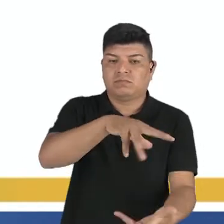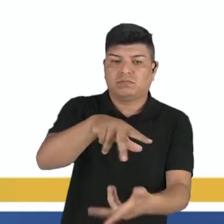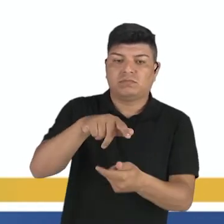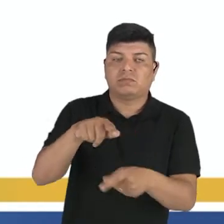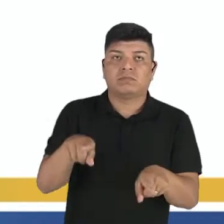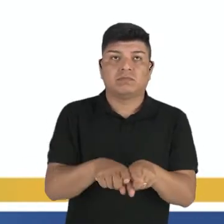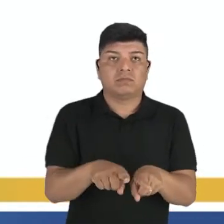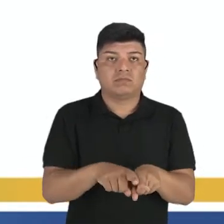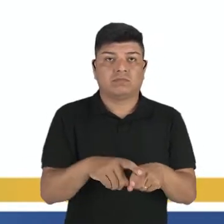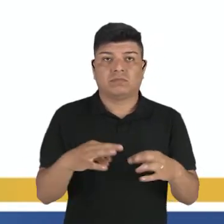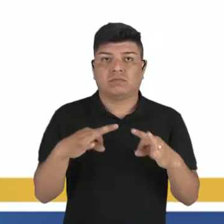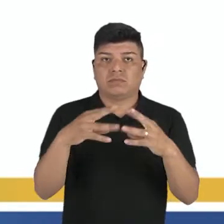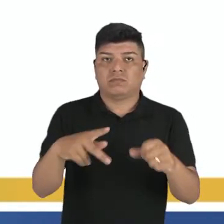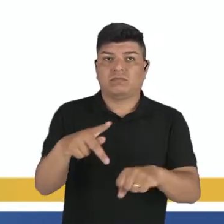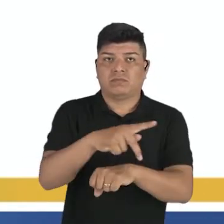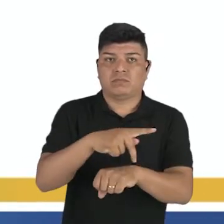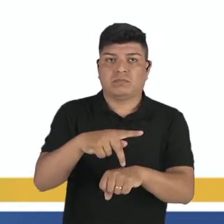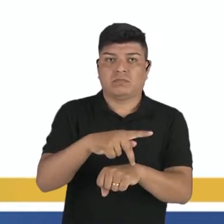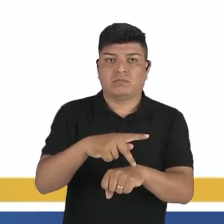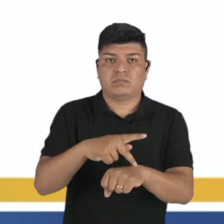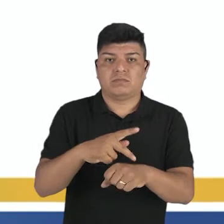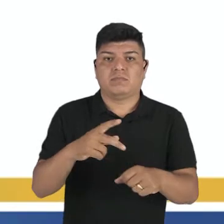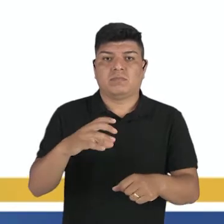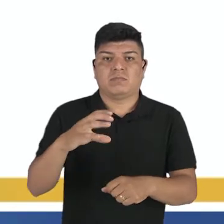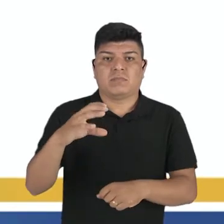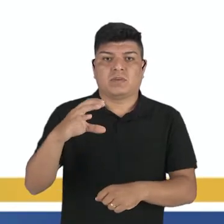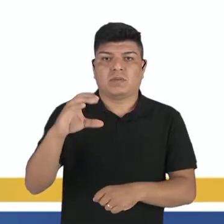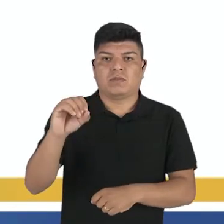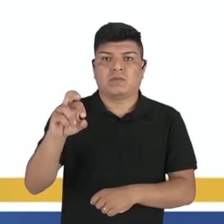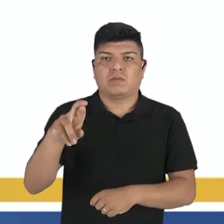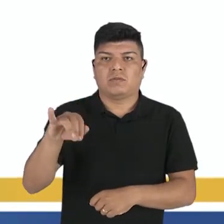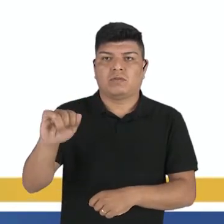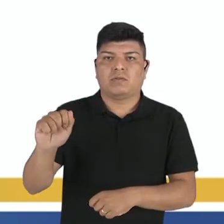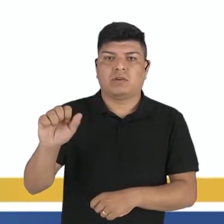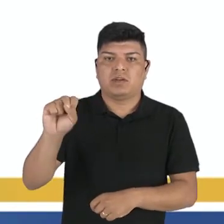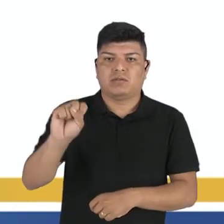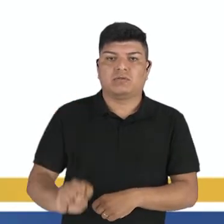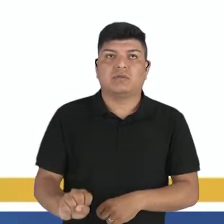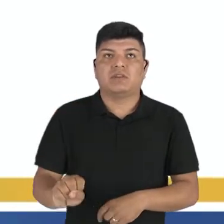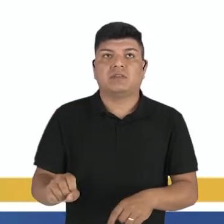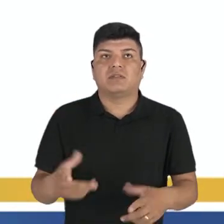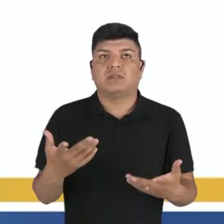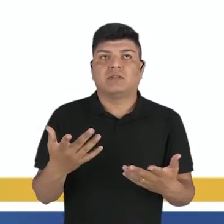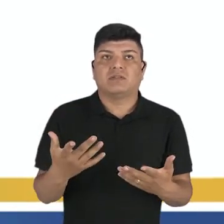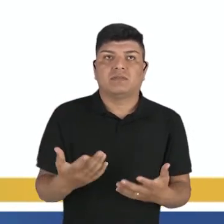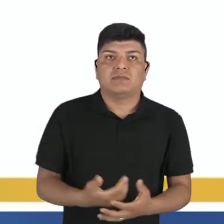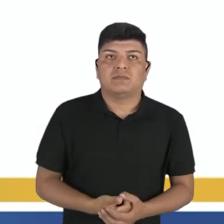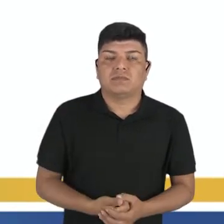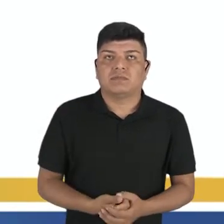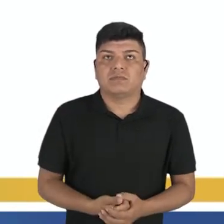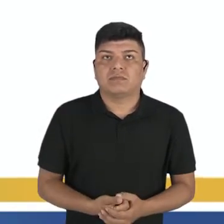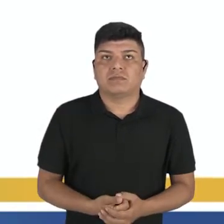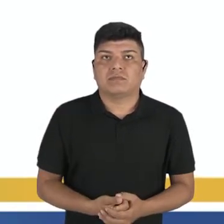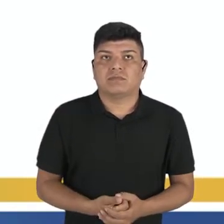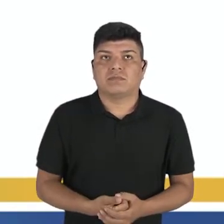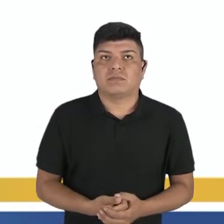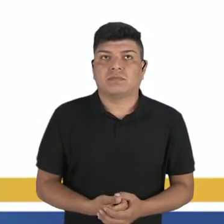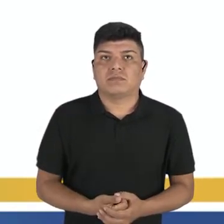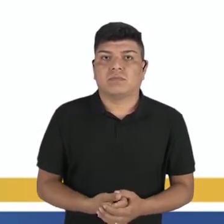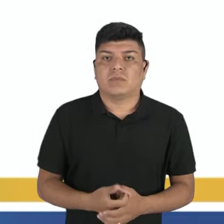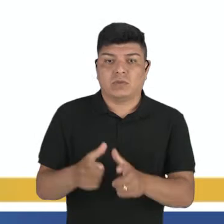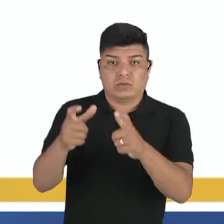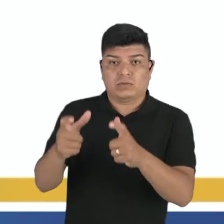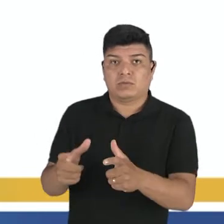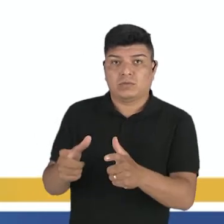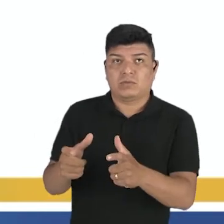do mundo. Então, todos esses países, exceto a Coreia do Sul, adotaram essas medidas de processamento, né? Com adoções